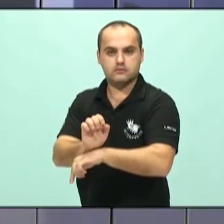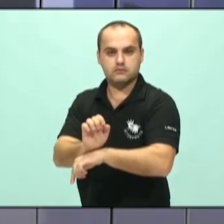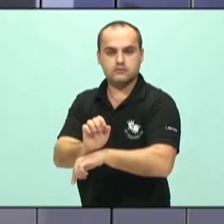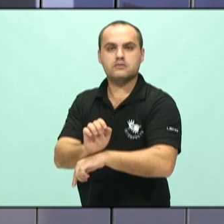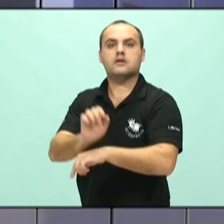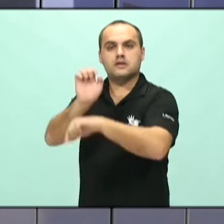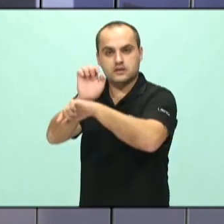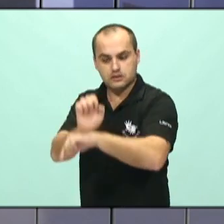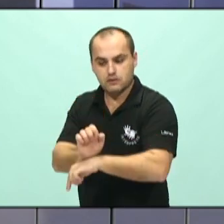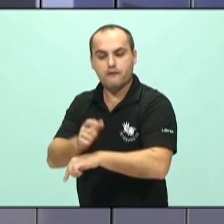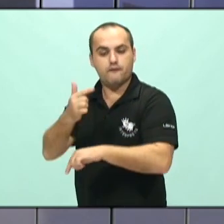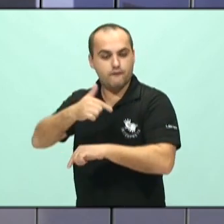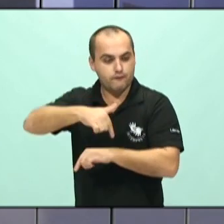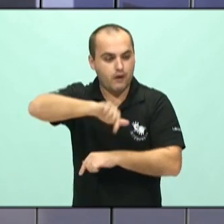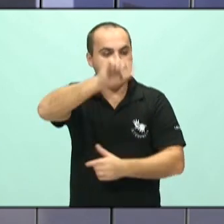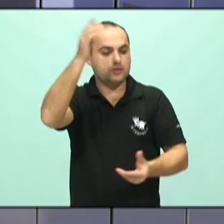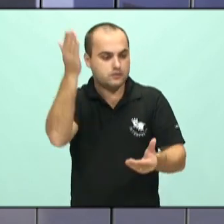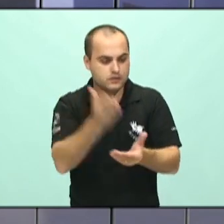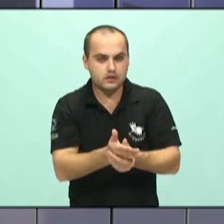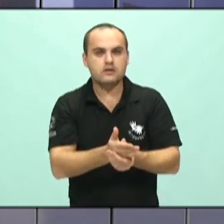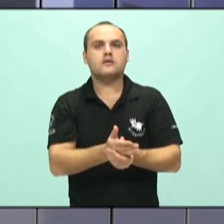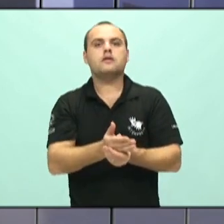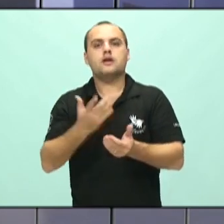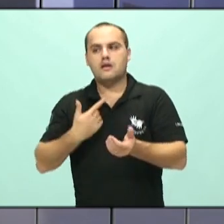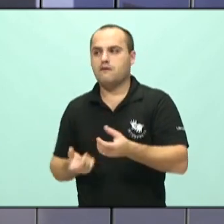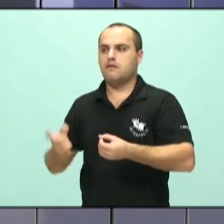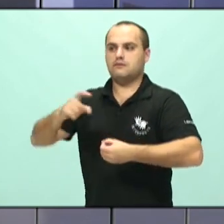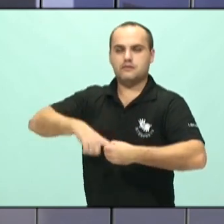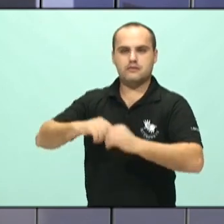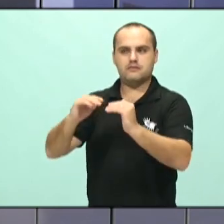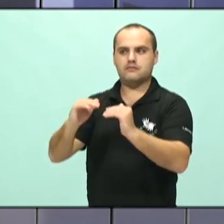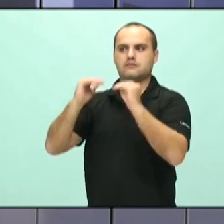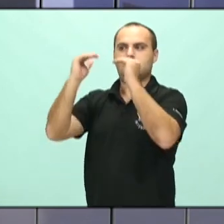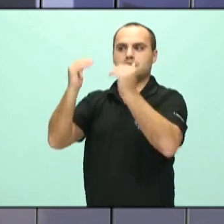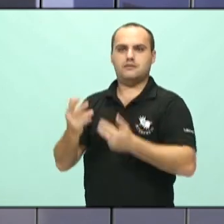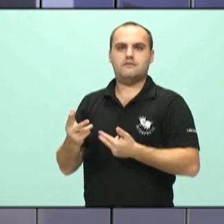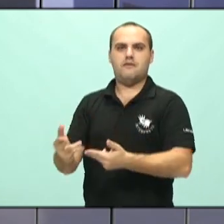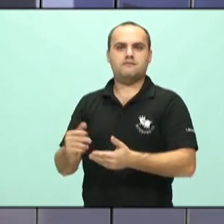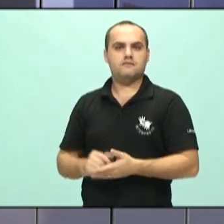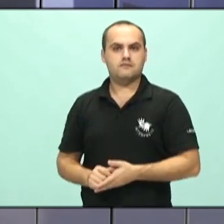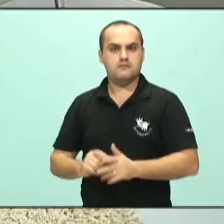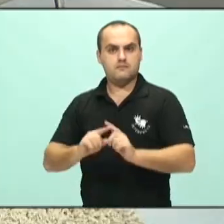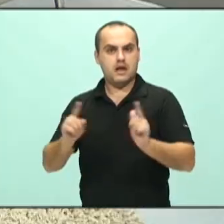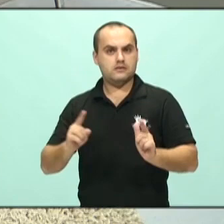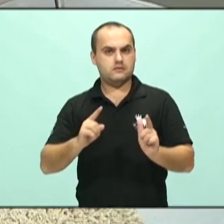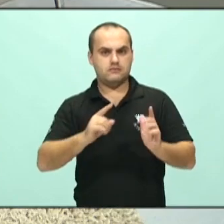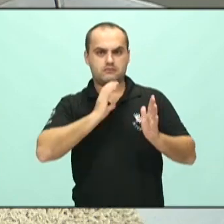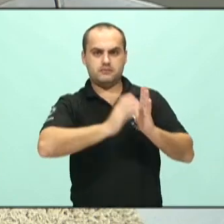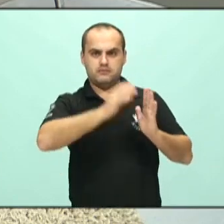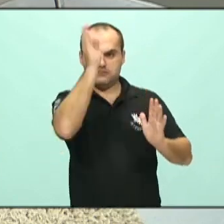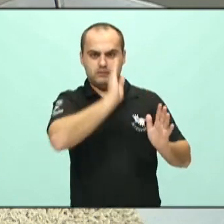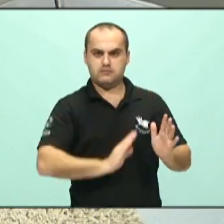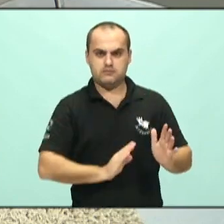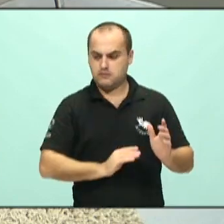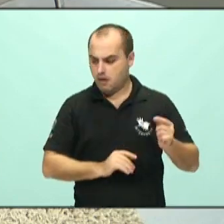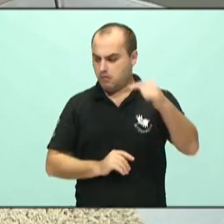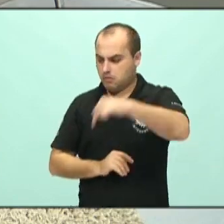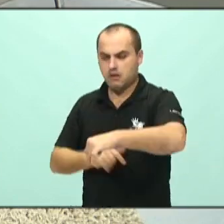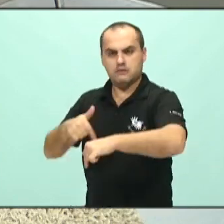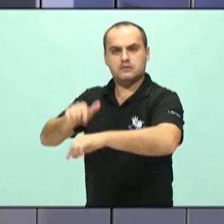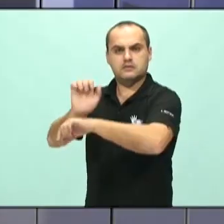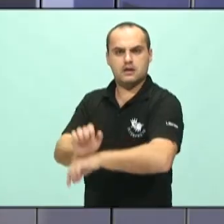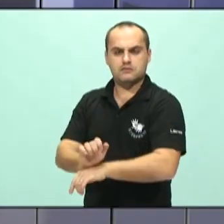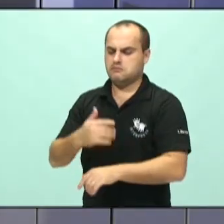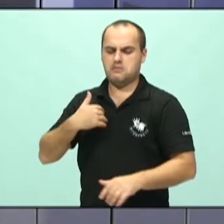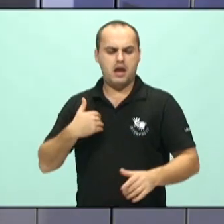recorreu na justiça e ganhou. E foi reestabelecida, mas o Nacional interviu aqui. Então, assim, ó, eu não vou participar dessa bagunça, por